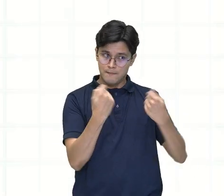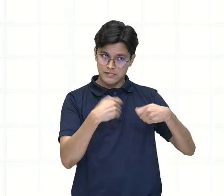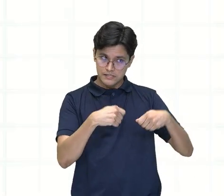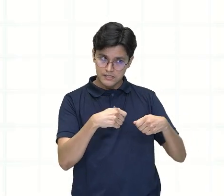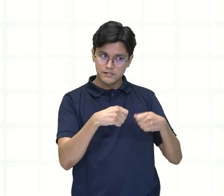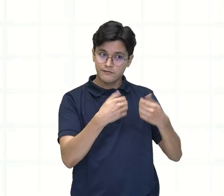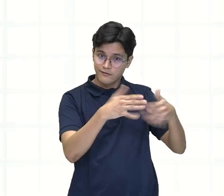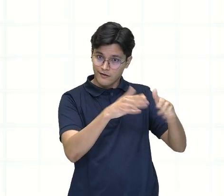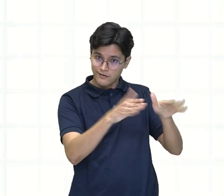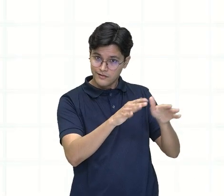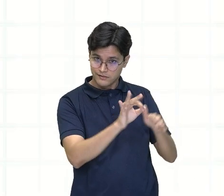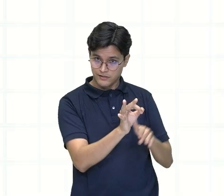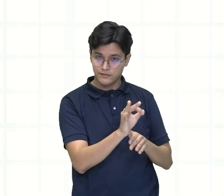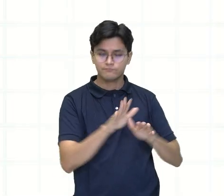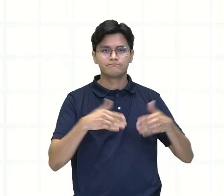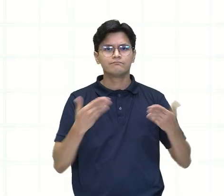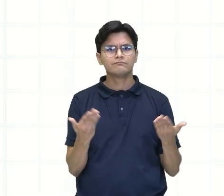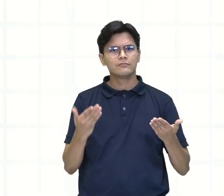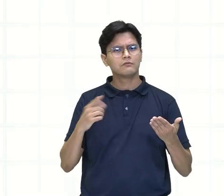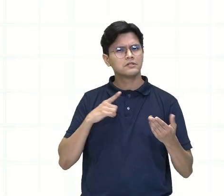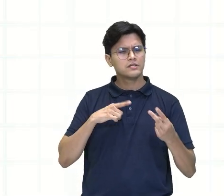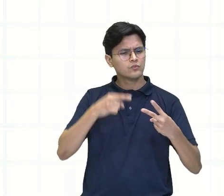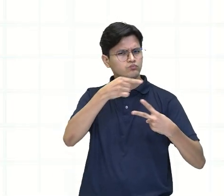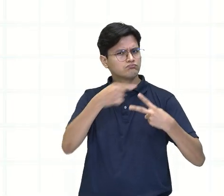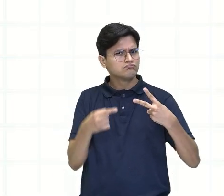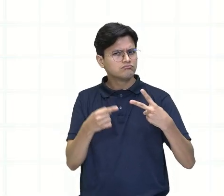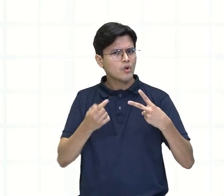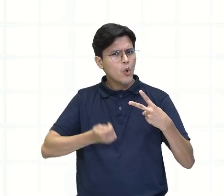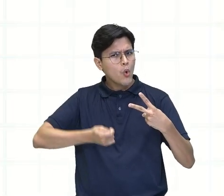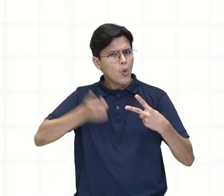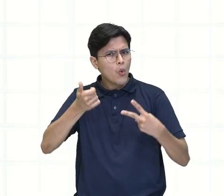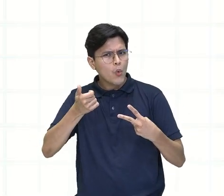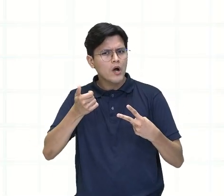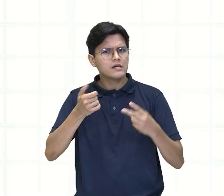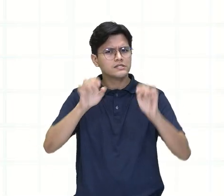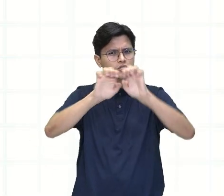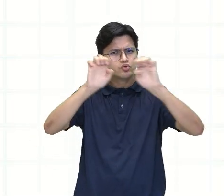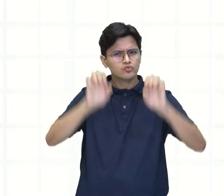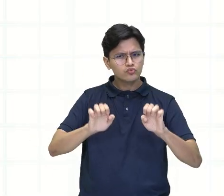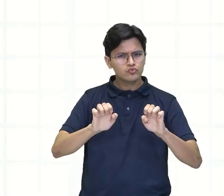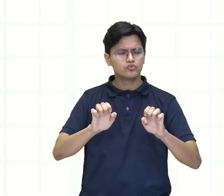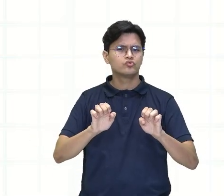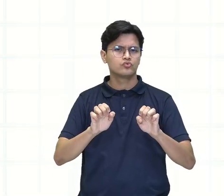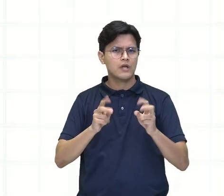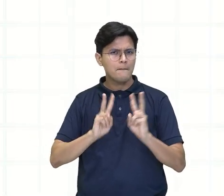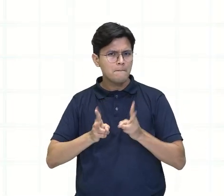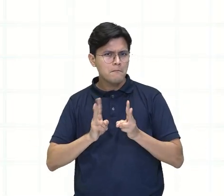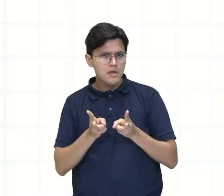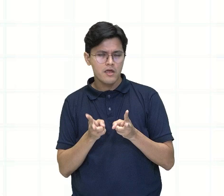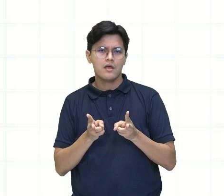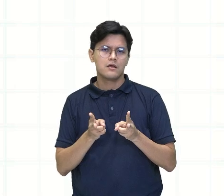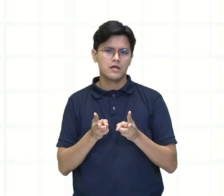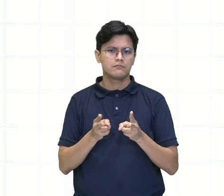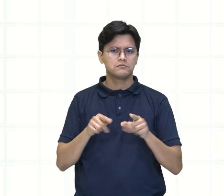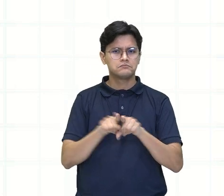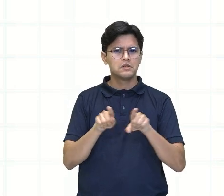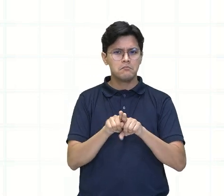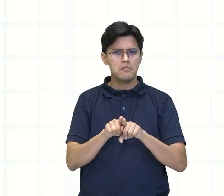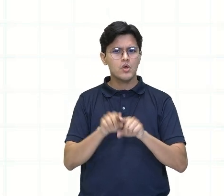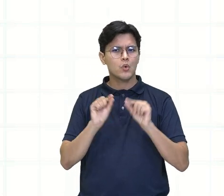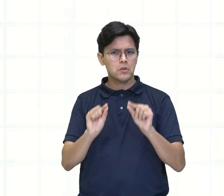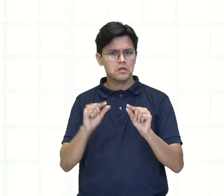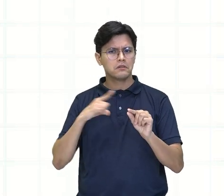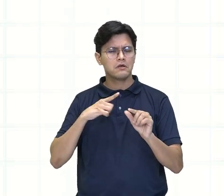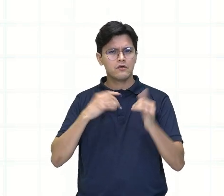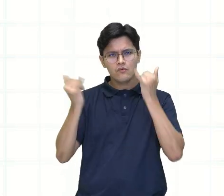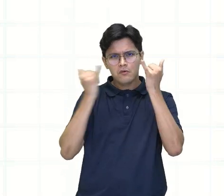aí quase, né? Quase a mesma estrutura gramatical, esse entendimento aí dessa informação,